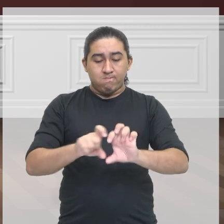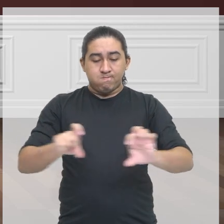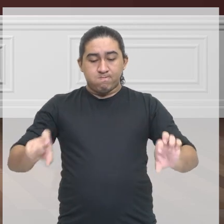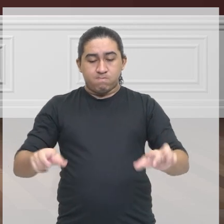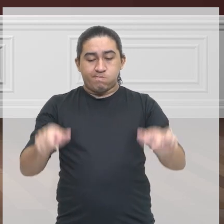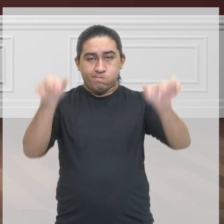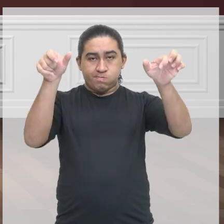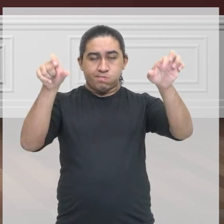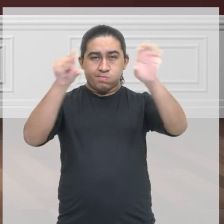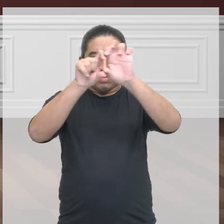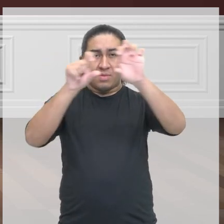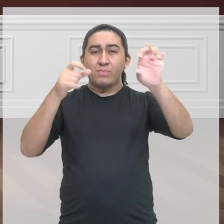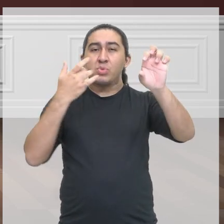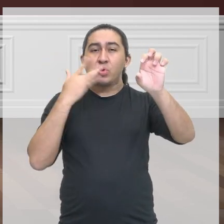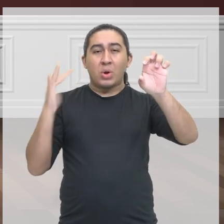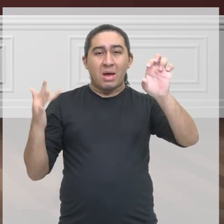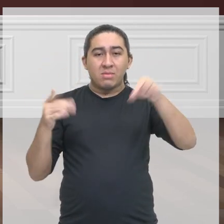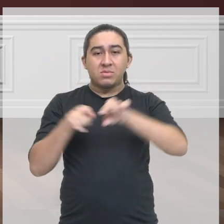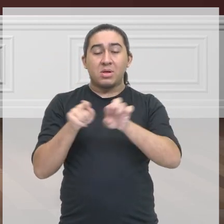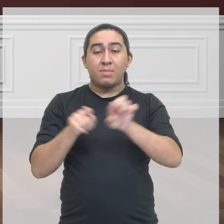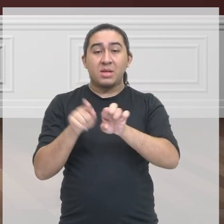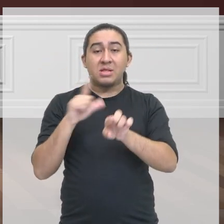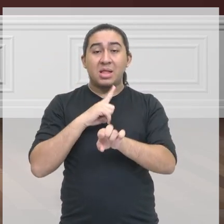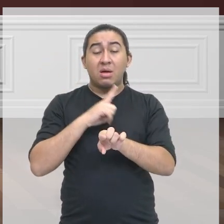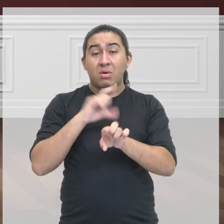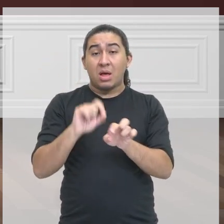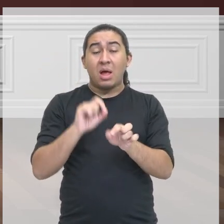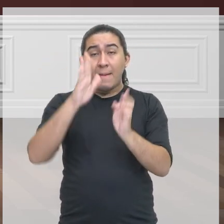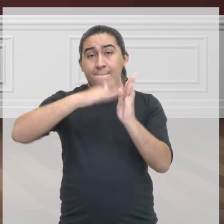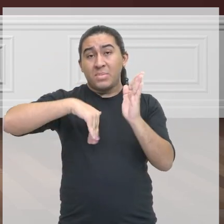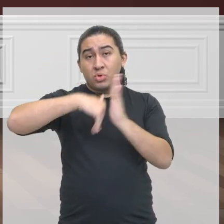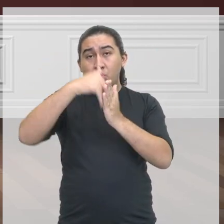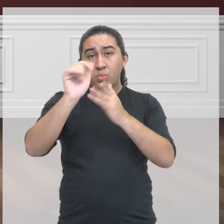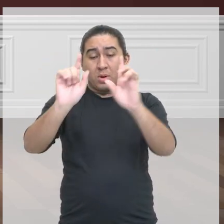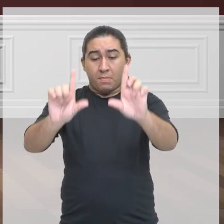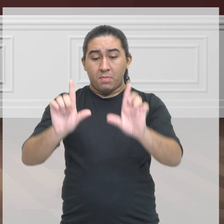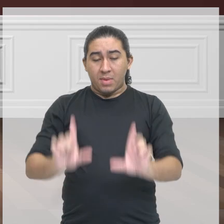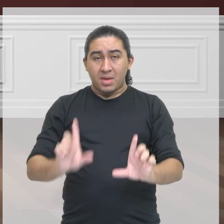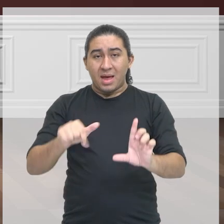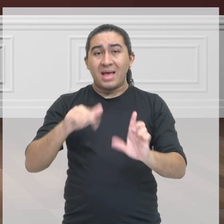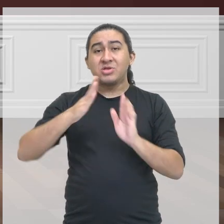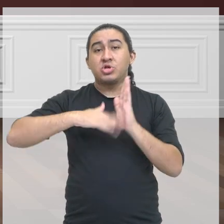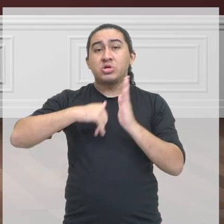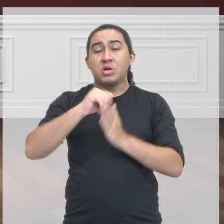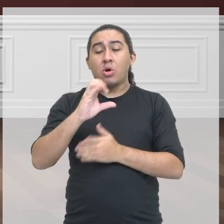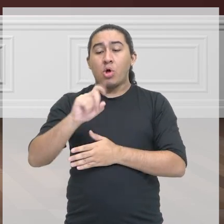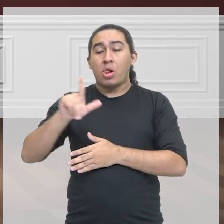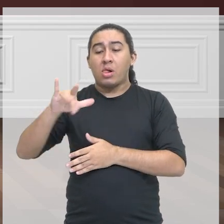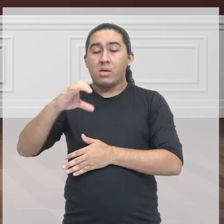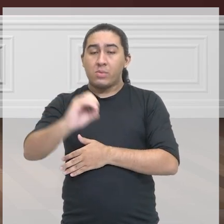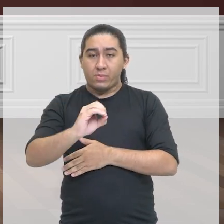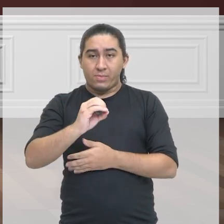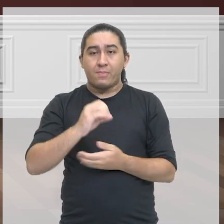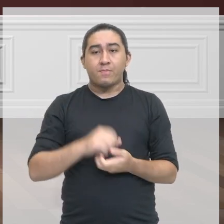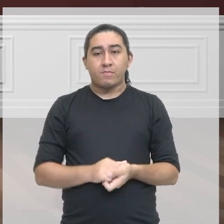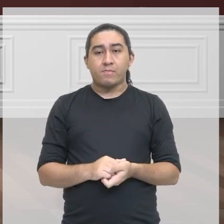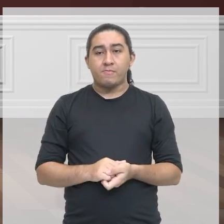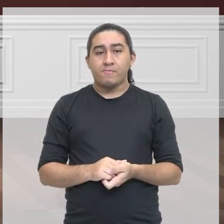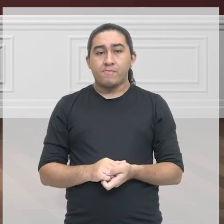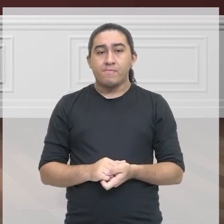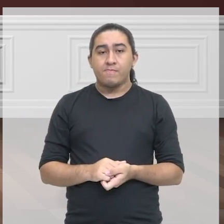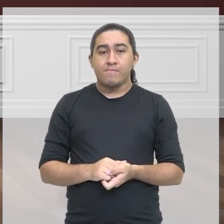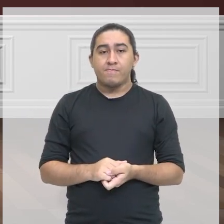aqui e a tela, certo? Ela foi pintada, tinta a óleo, sobre madeira de álamo. Então, é